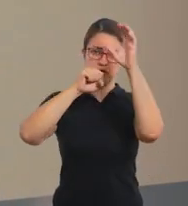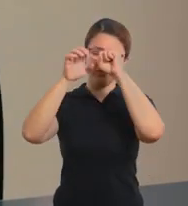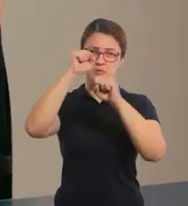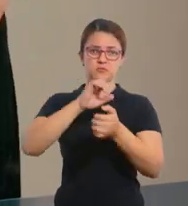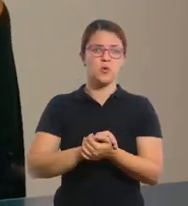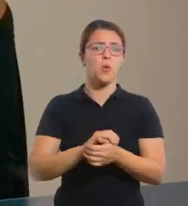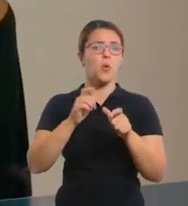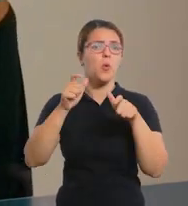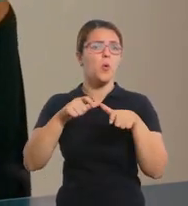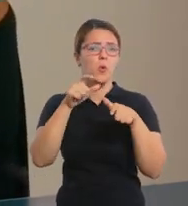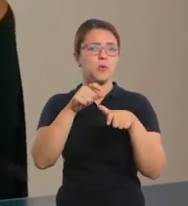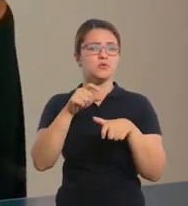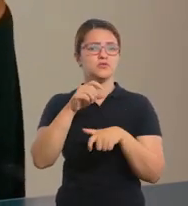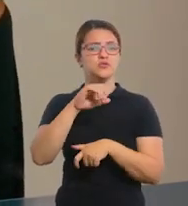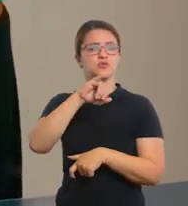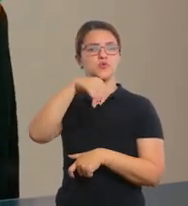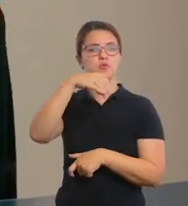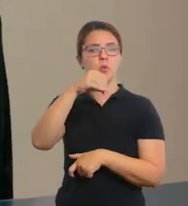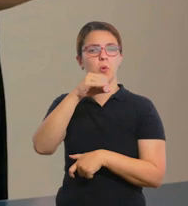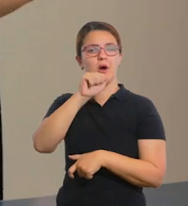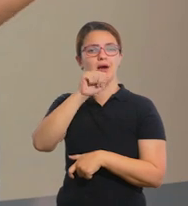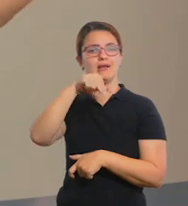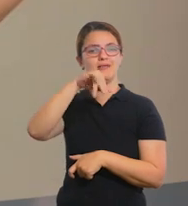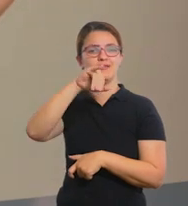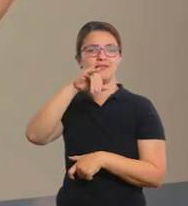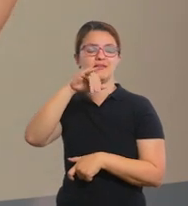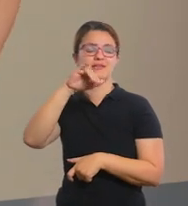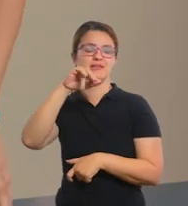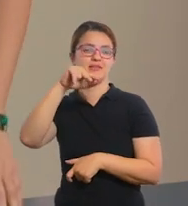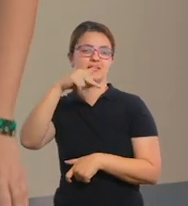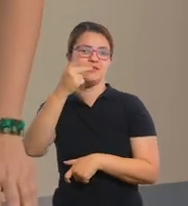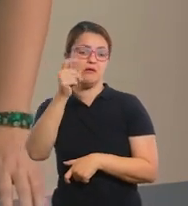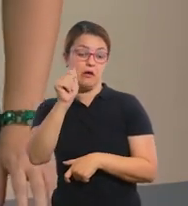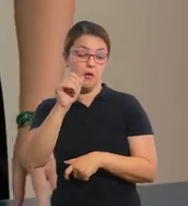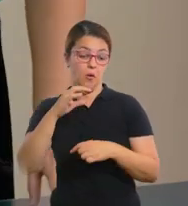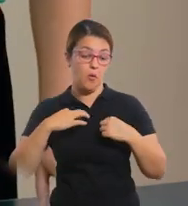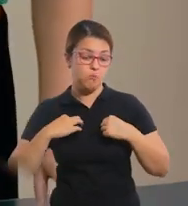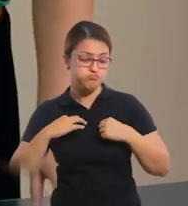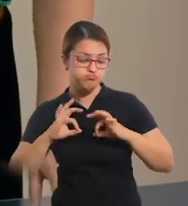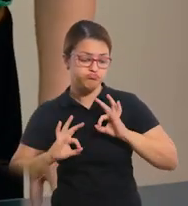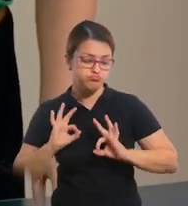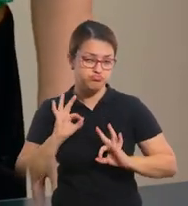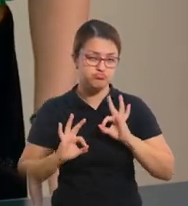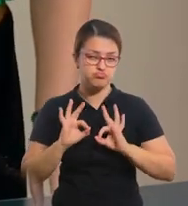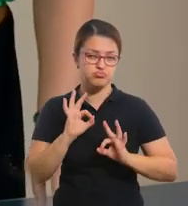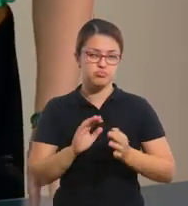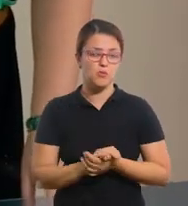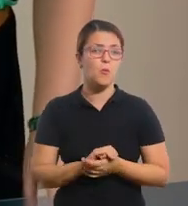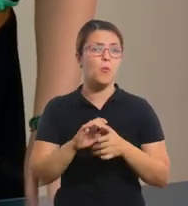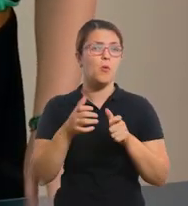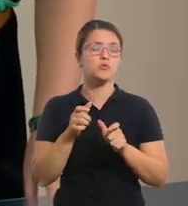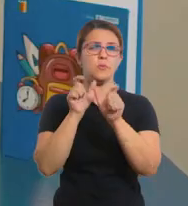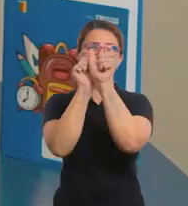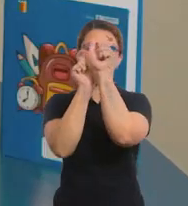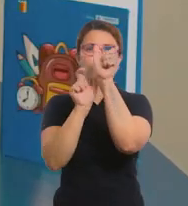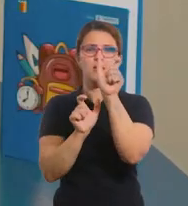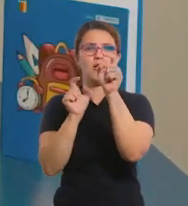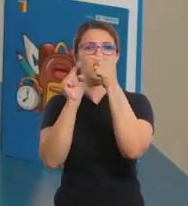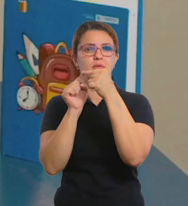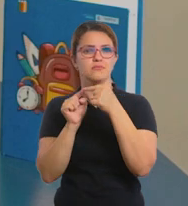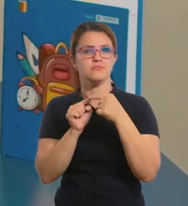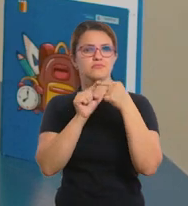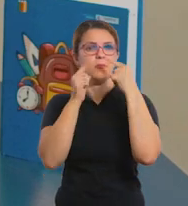onde a joaninha escolheu o figurino que palavras do poema termina o com sons parecidos